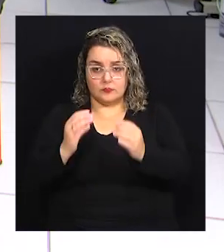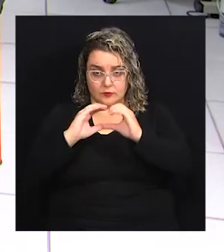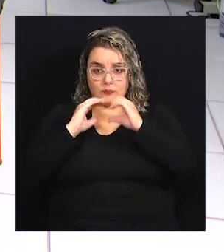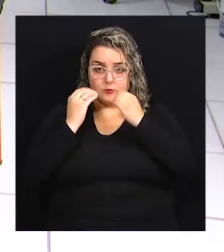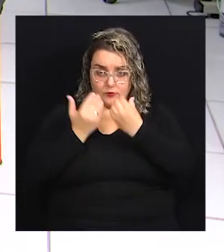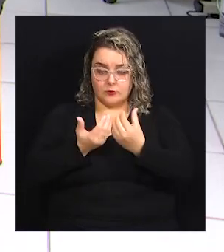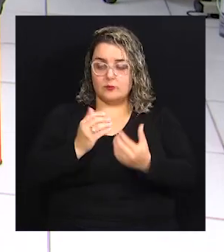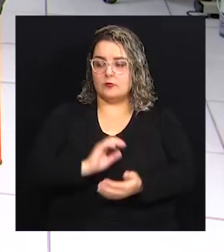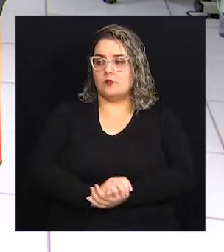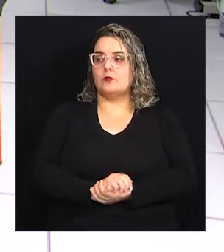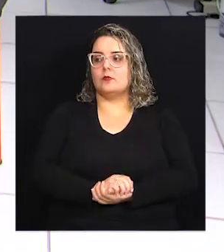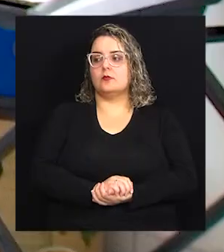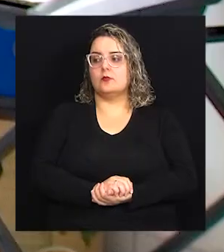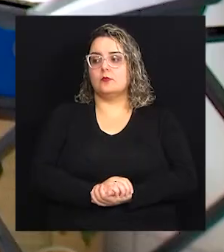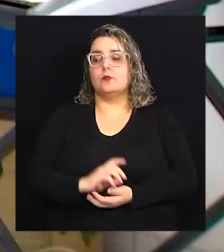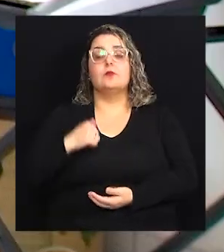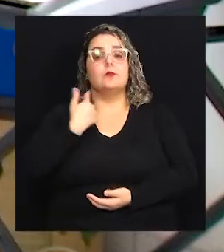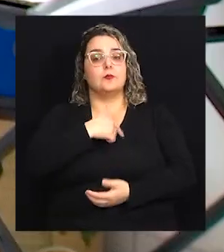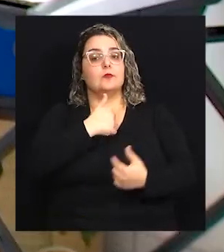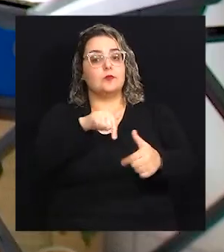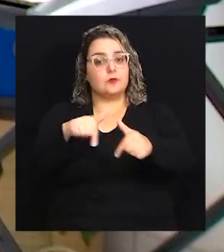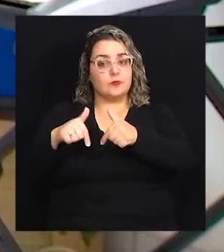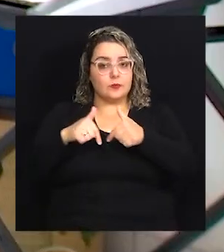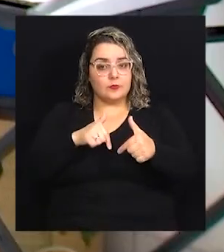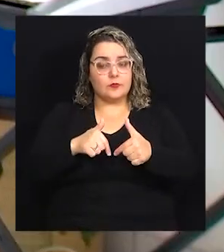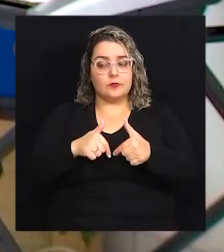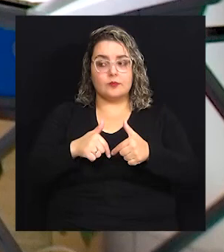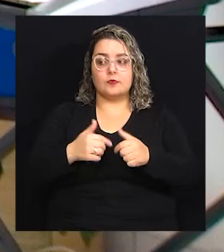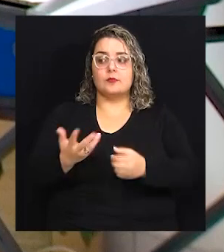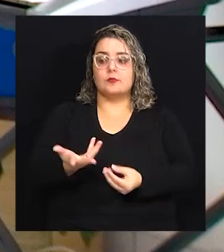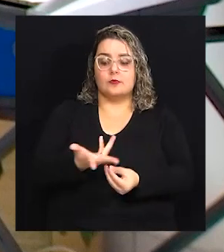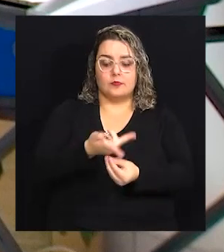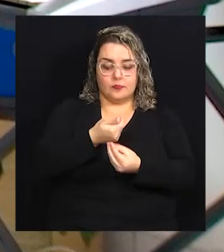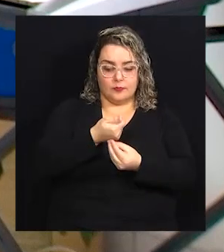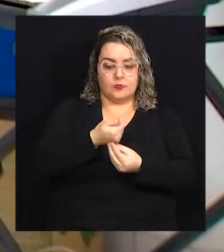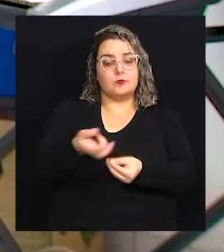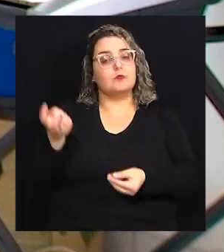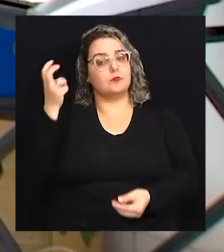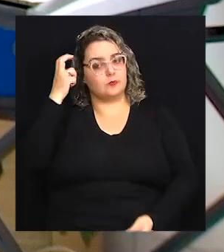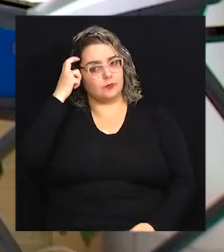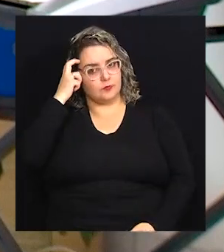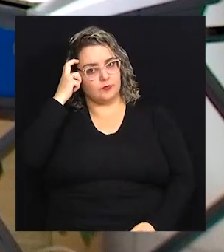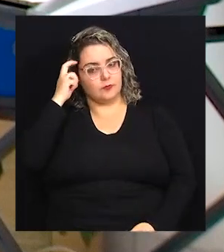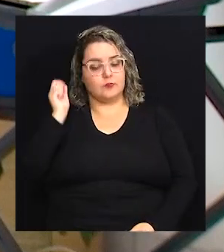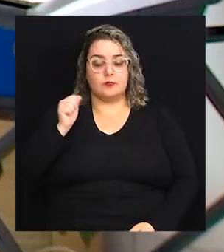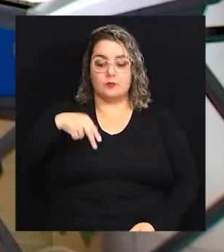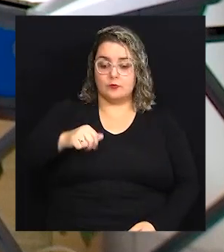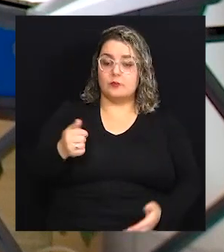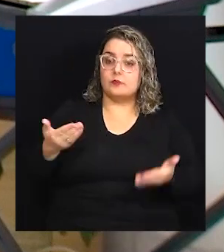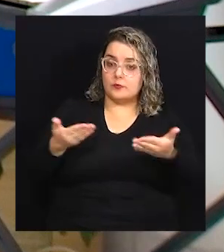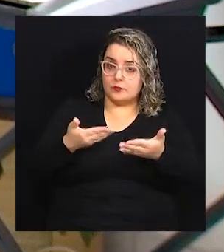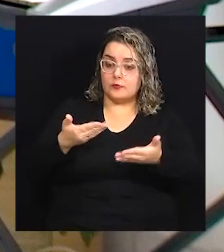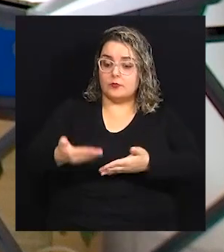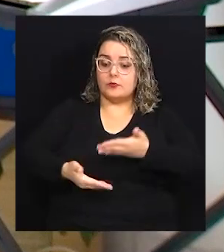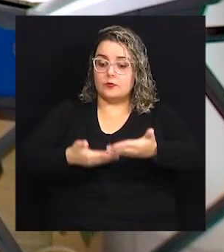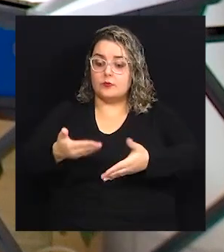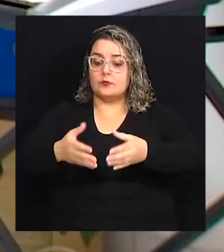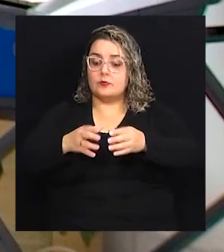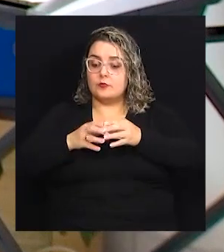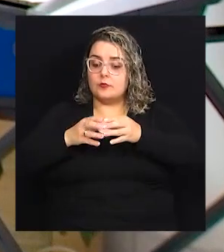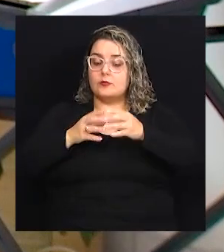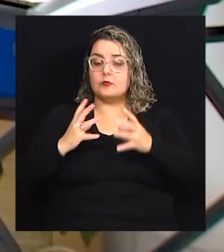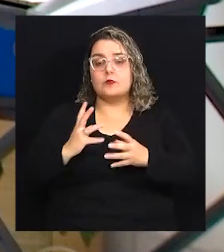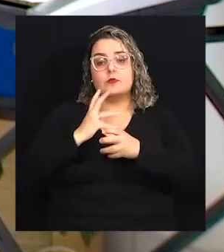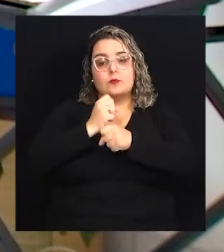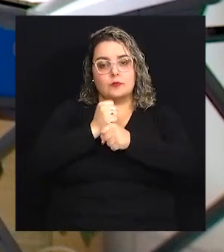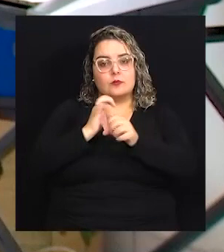a comunidade? Nós trabalhamos com arte e cultura. O ANA hoje é um serviço de